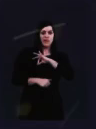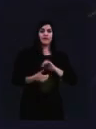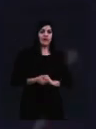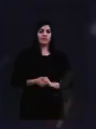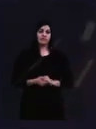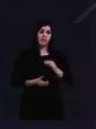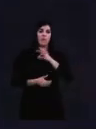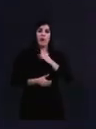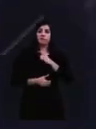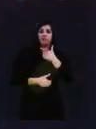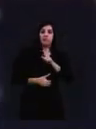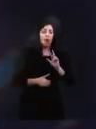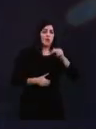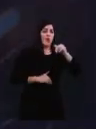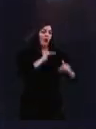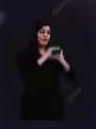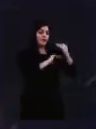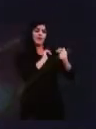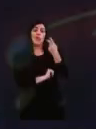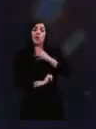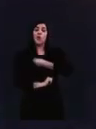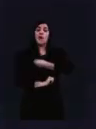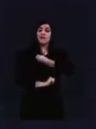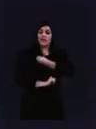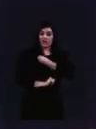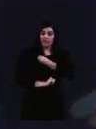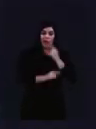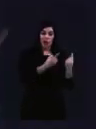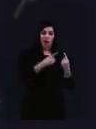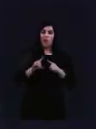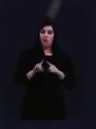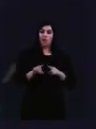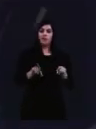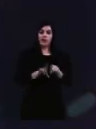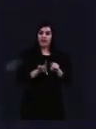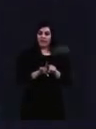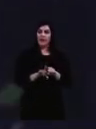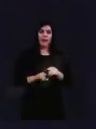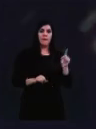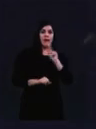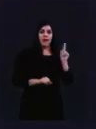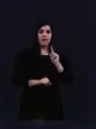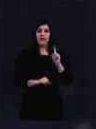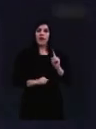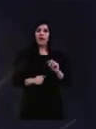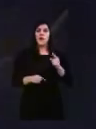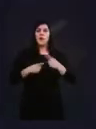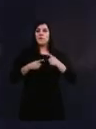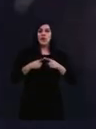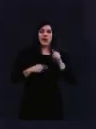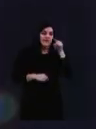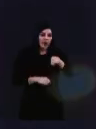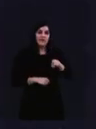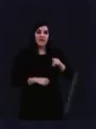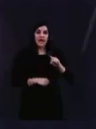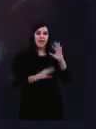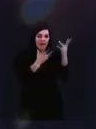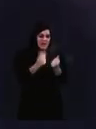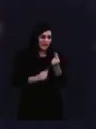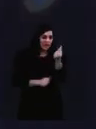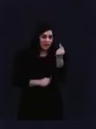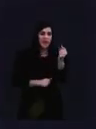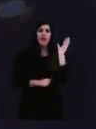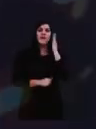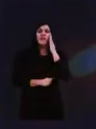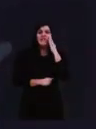renda alternativa, você nunca vai prosperar na sua vida. Eu não sou contra, e chamei isso de Bolsa Miséria, porque você que recebe sabe que é uma